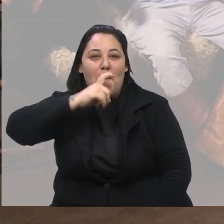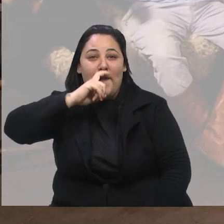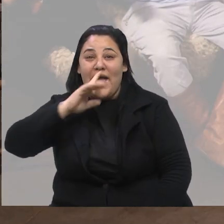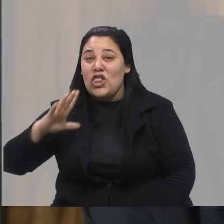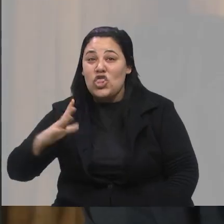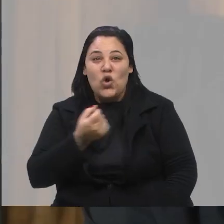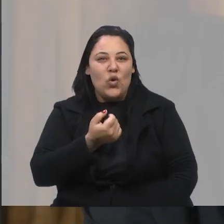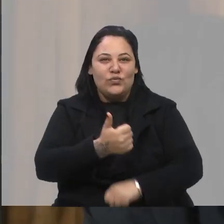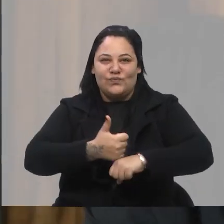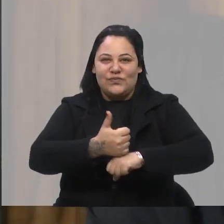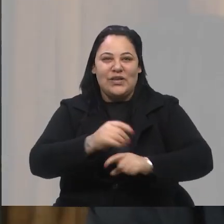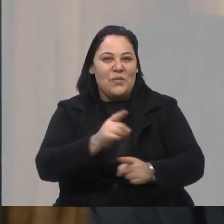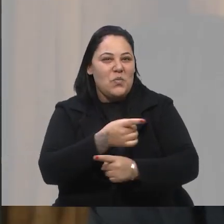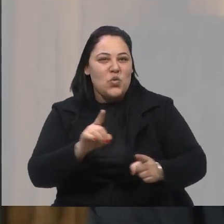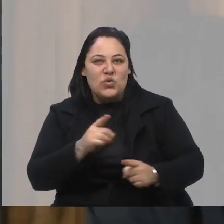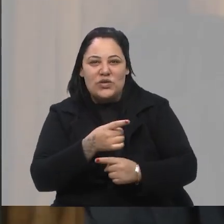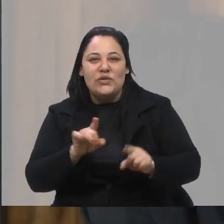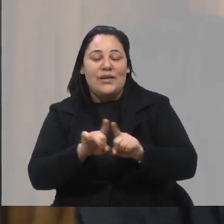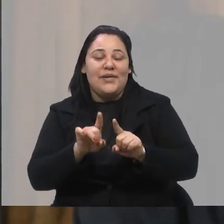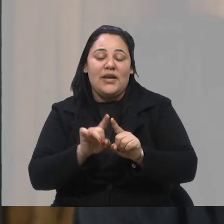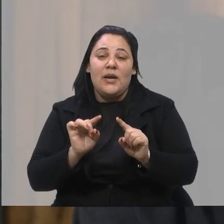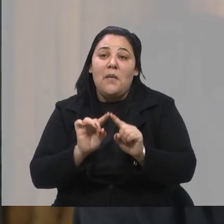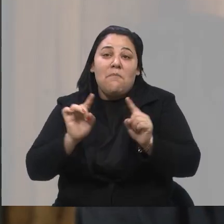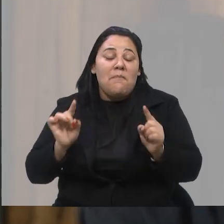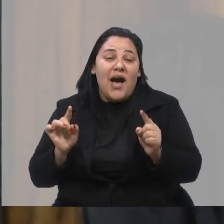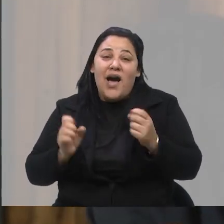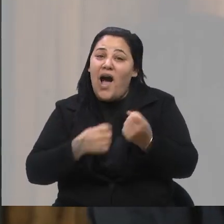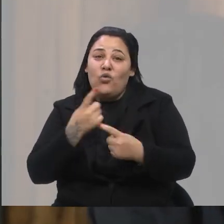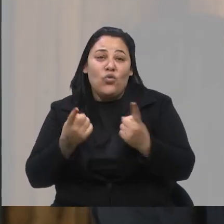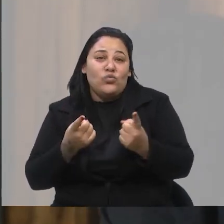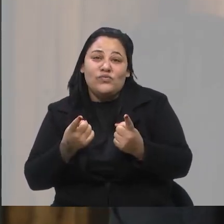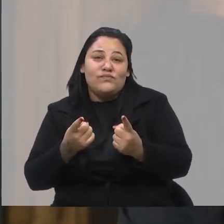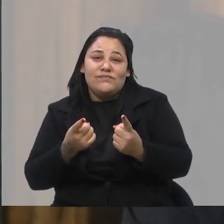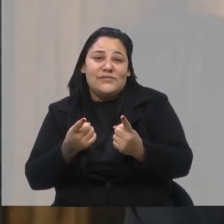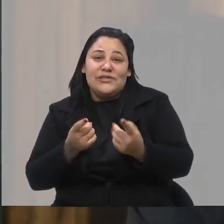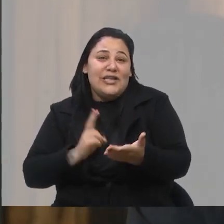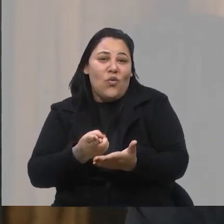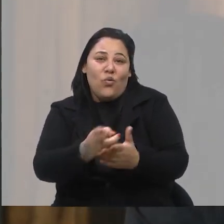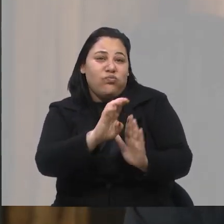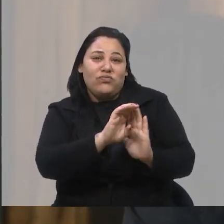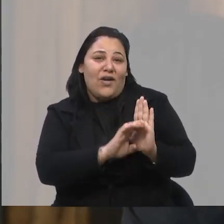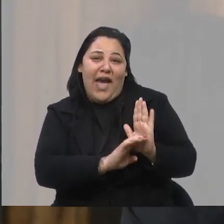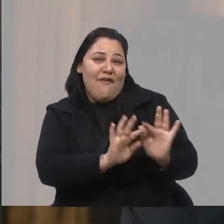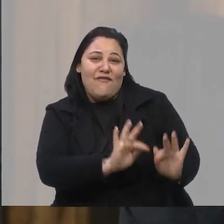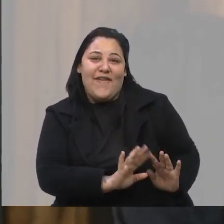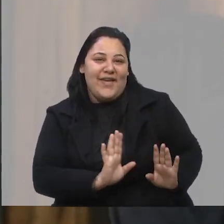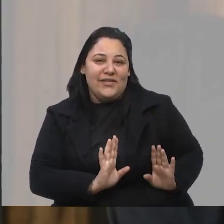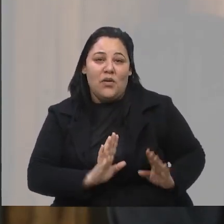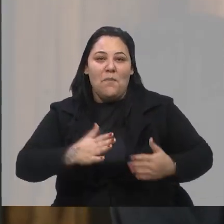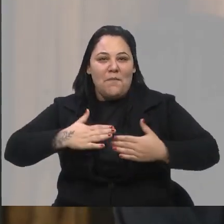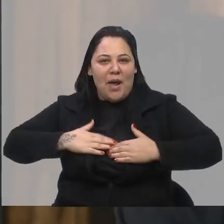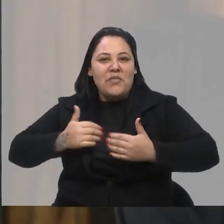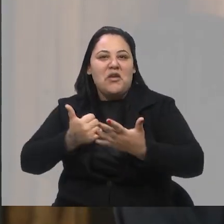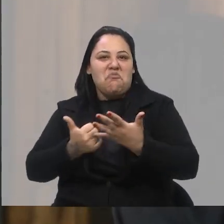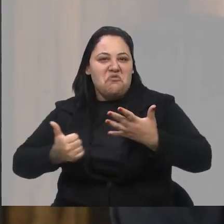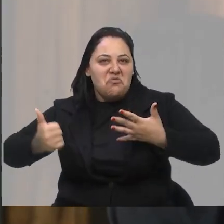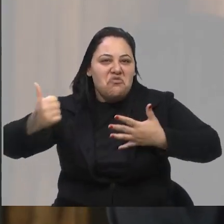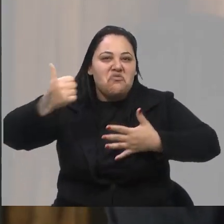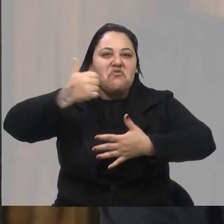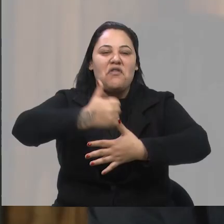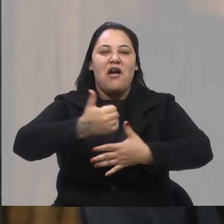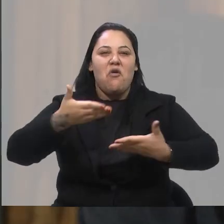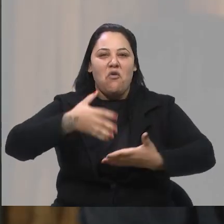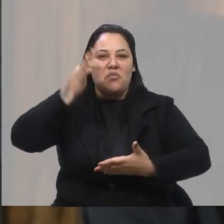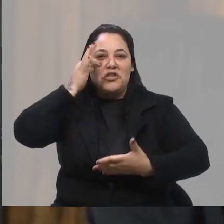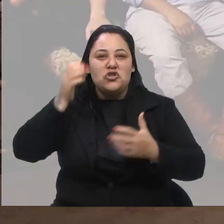músicos, mas nem todos seguiram a carreira, né? Então, é um privilégio estar aqui hoje